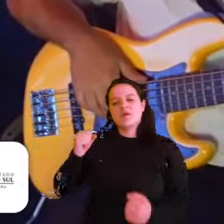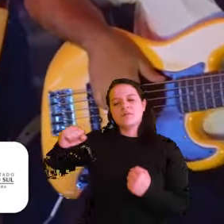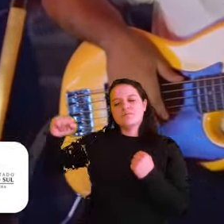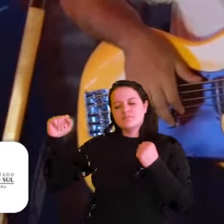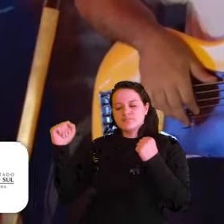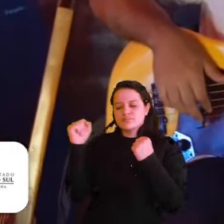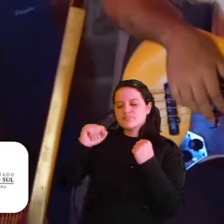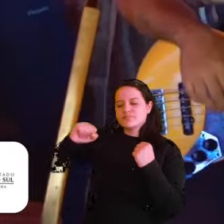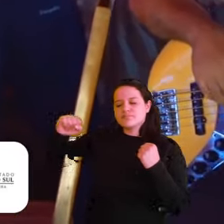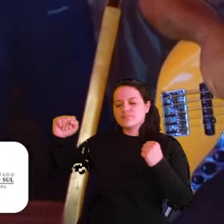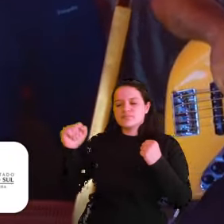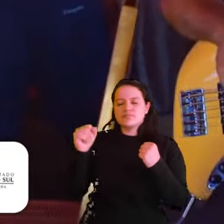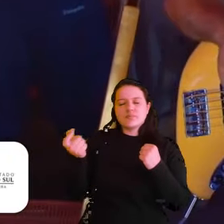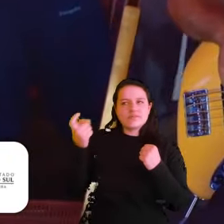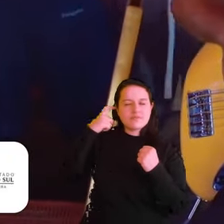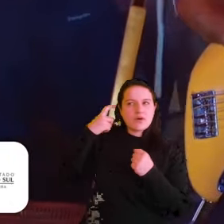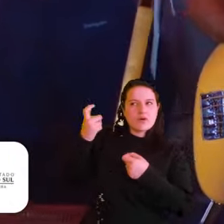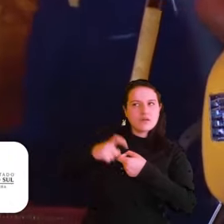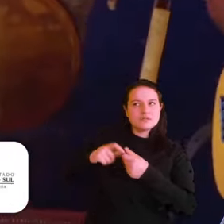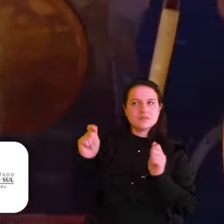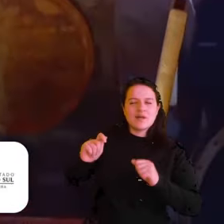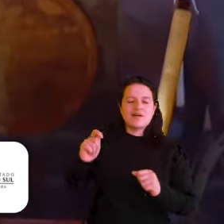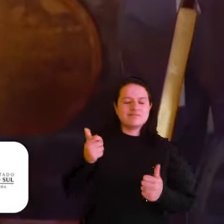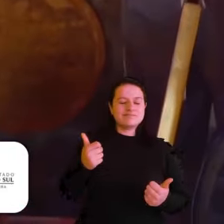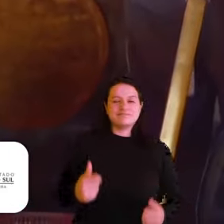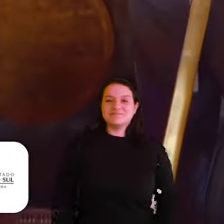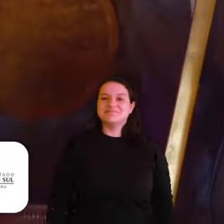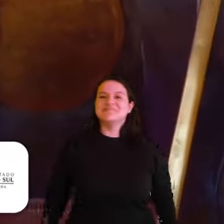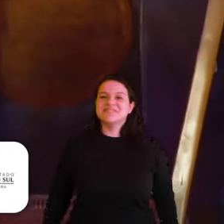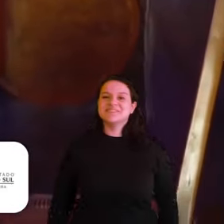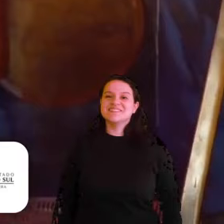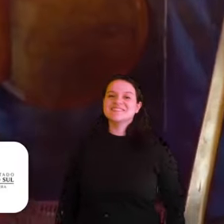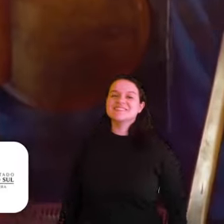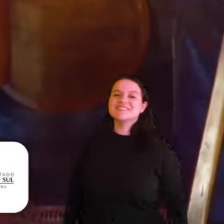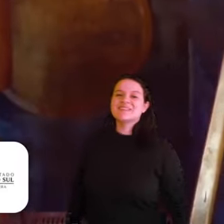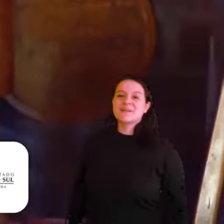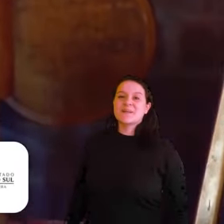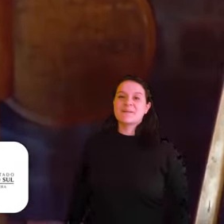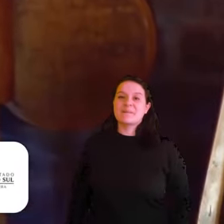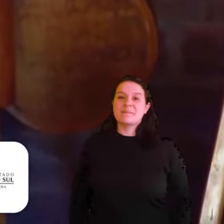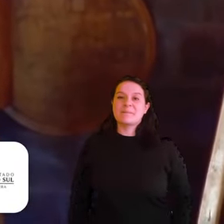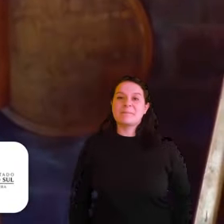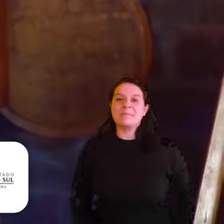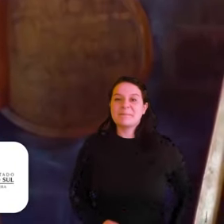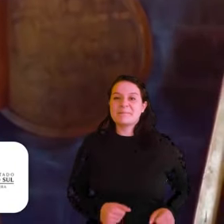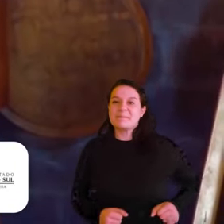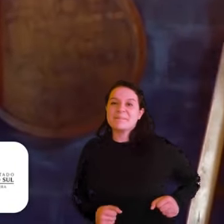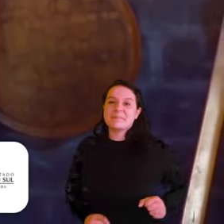mais de cordiona aqui no retorno para mim, por favor. Grande parceiro. Vamos lá, então.